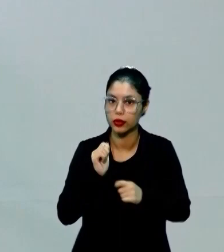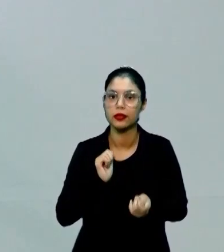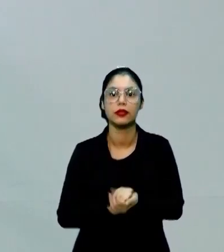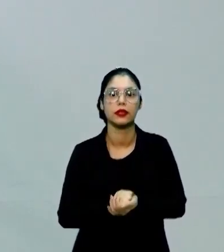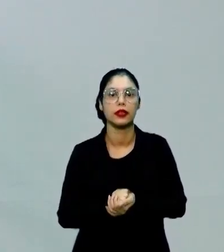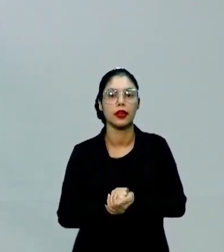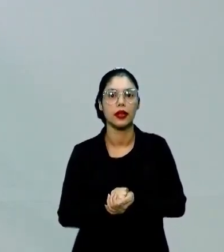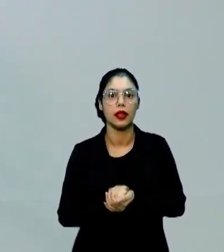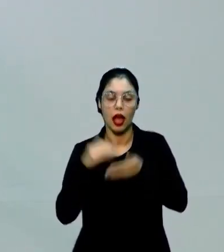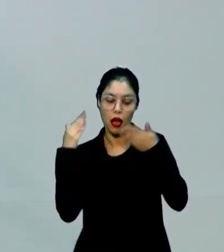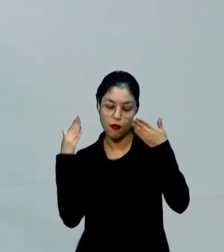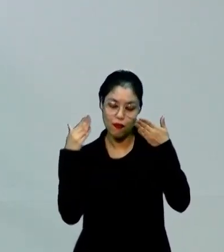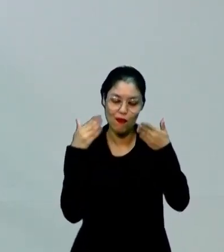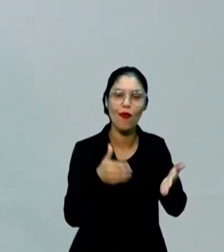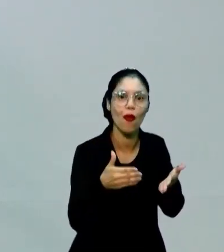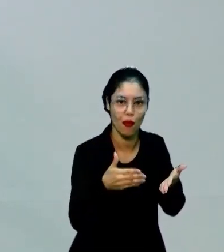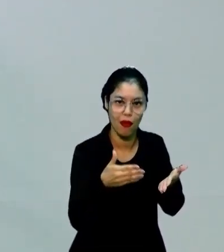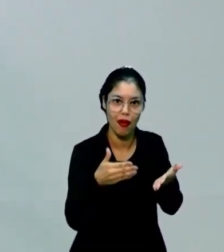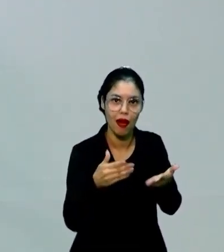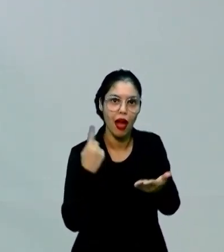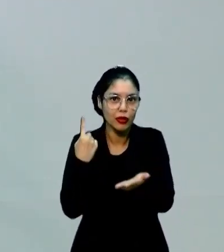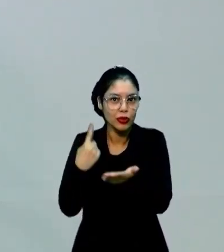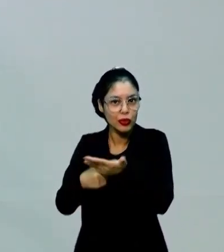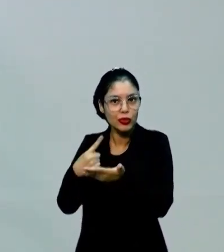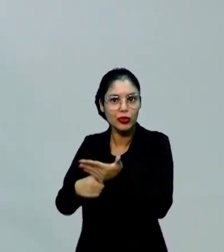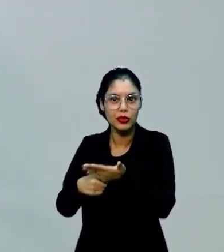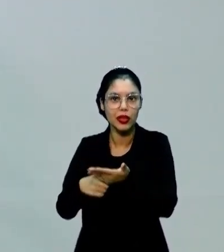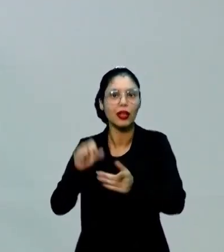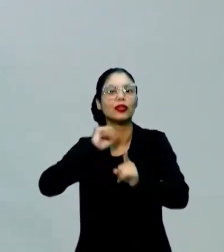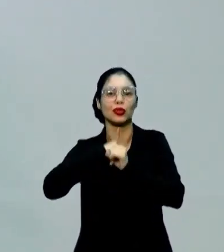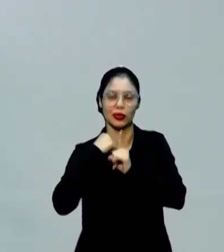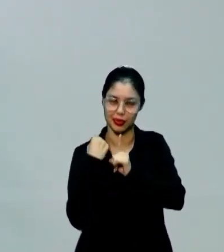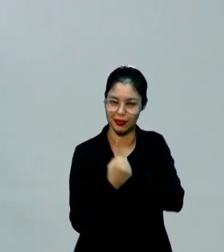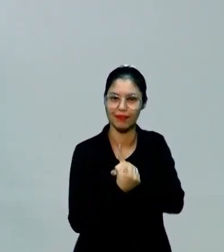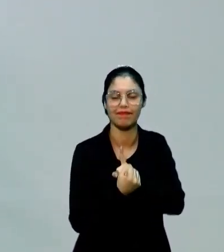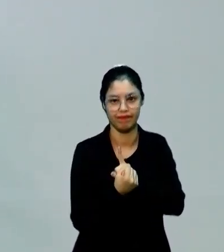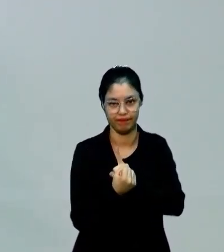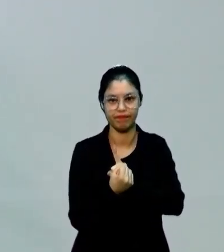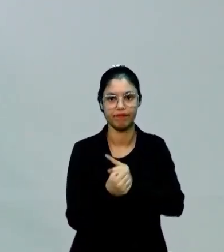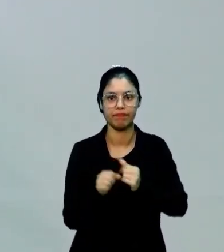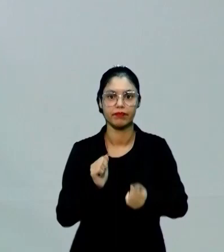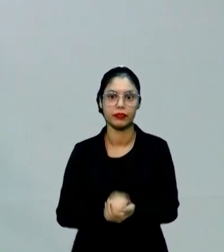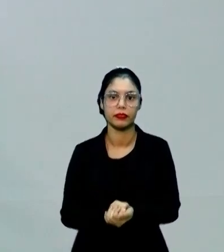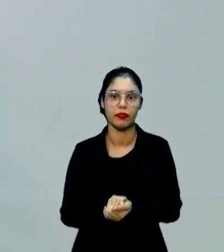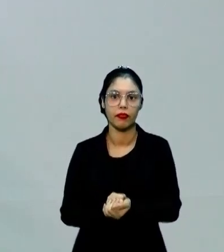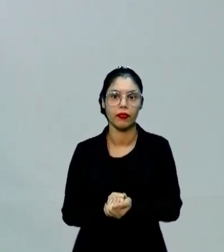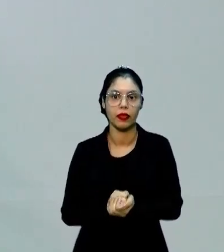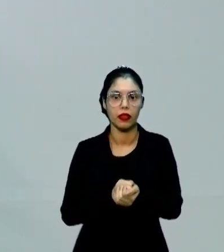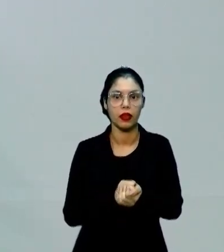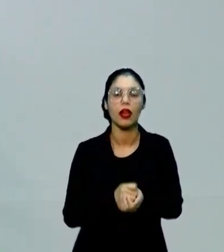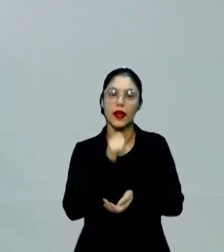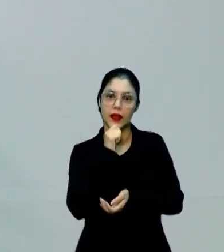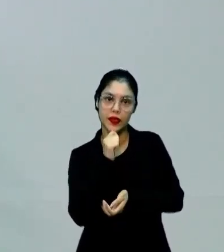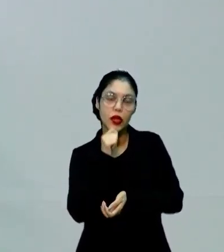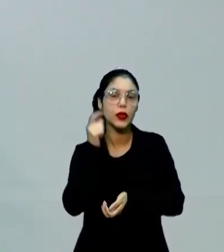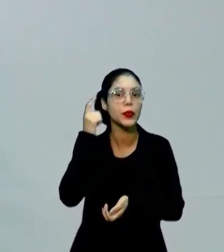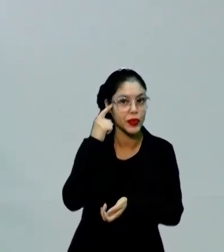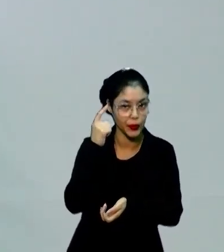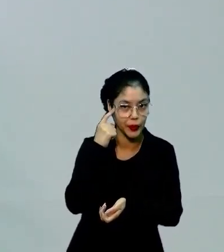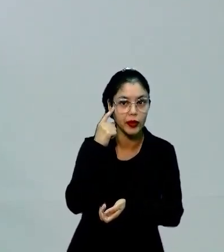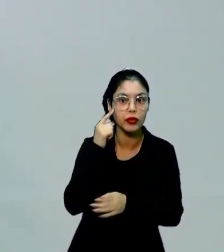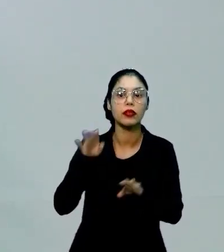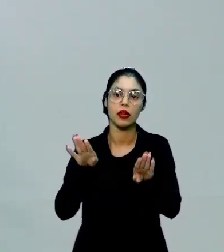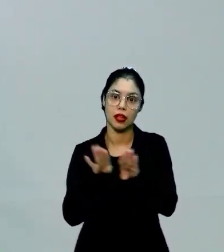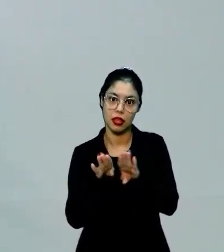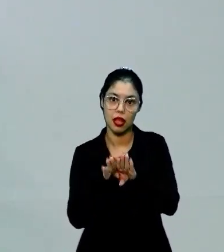elas determinam as condições sociais. Então é na corrente marxista do pensamento